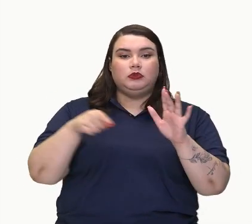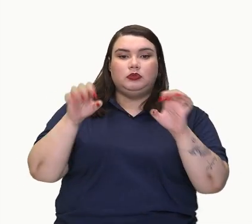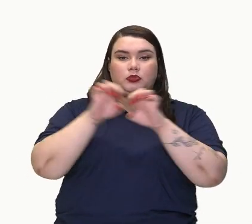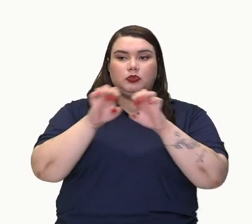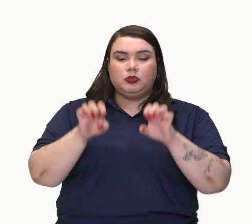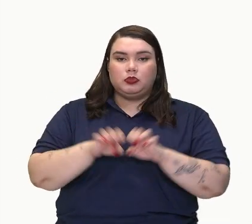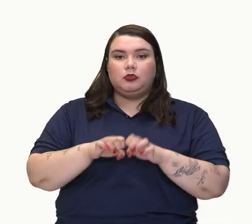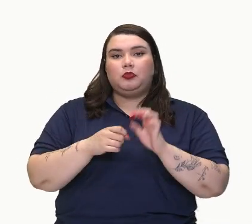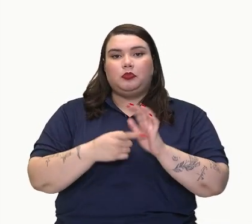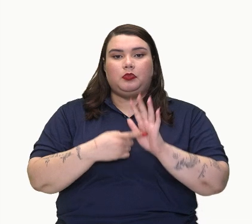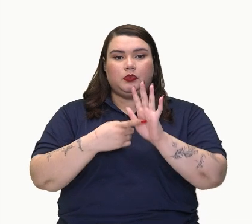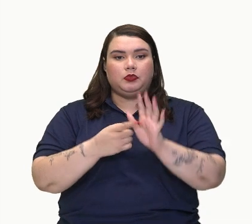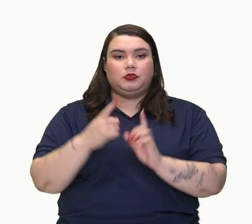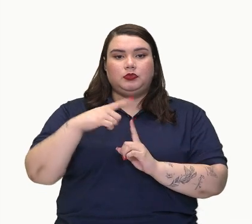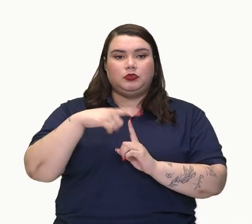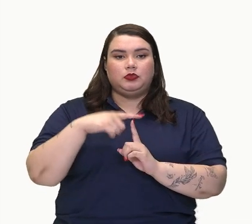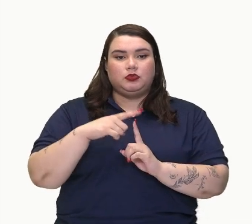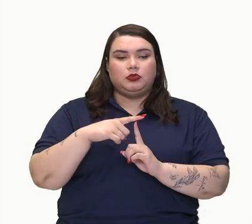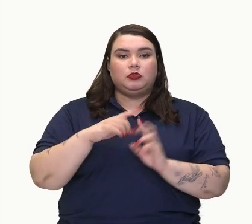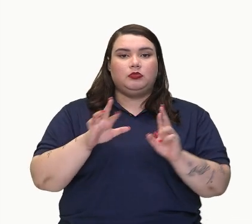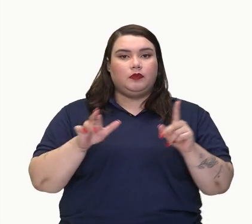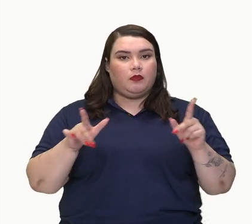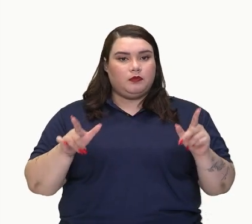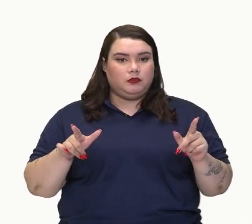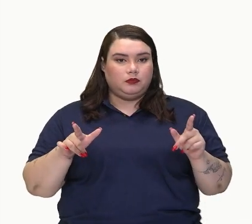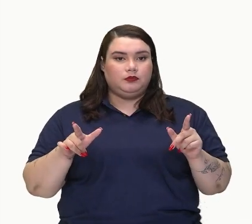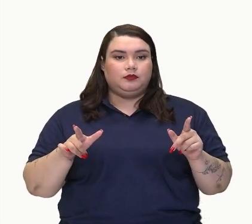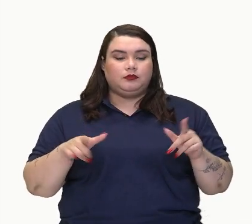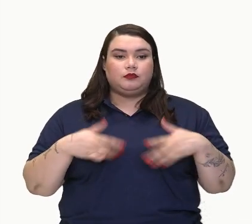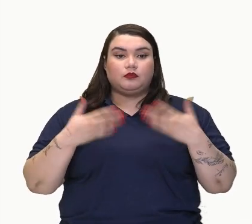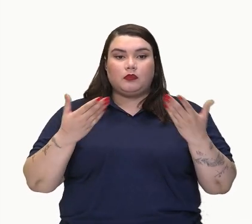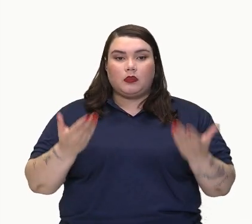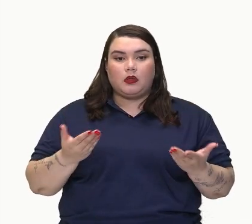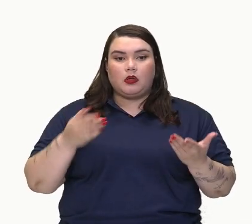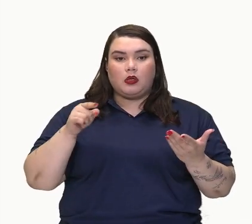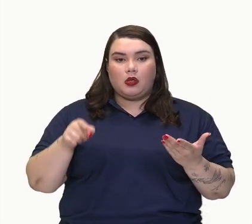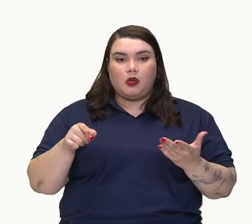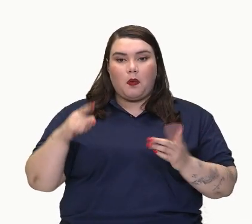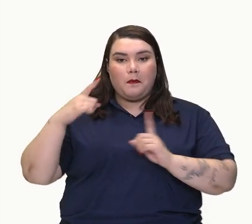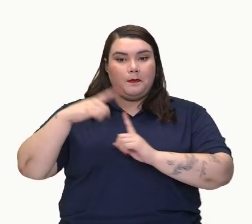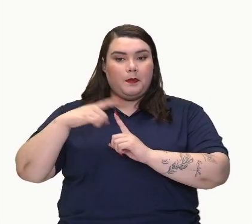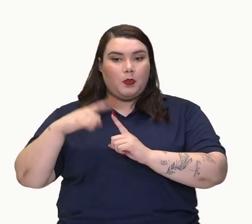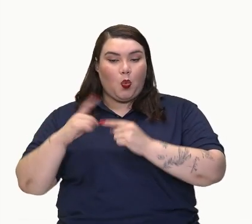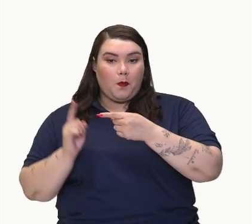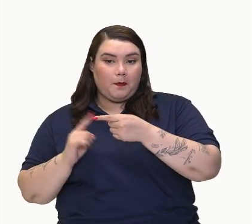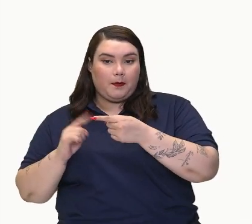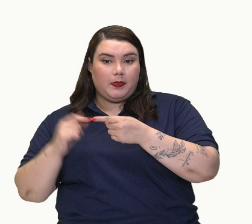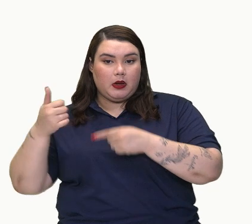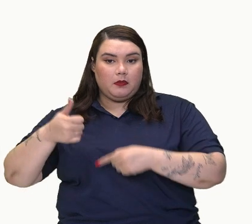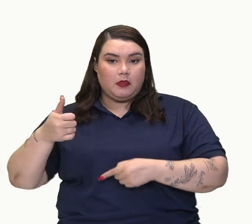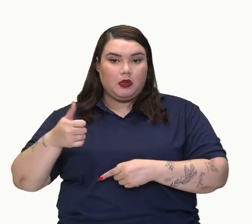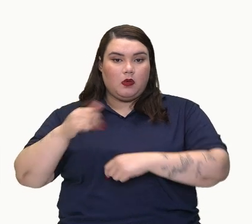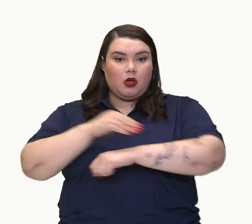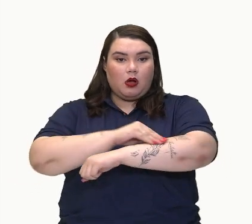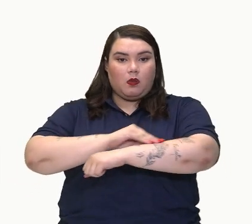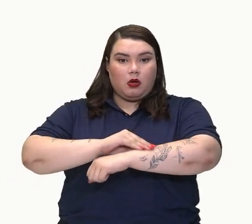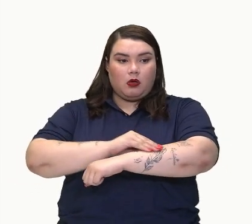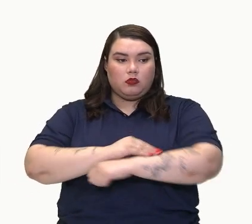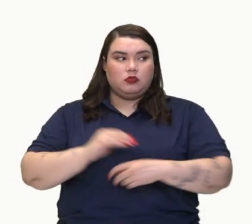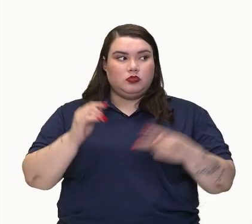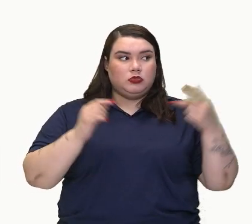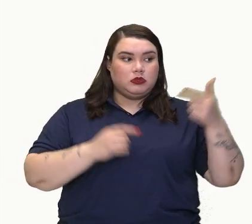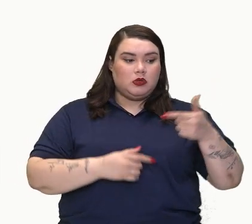ser classificada com uma função diferente. Então, como este aqui é o álcool e este aqui é o